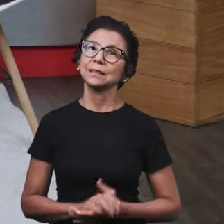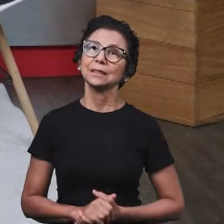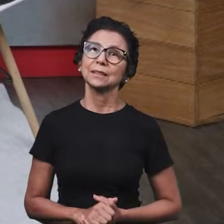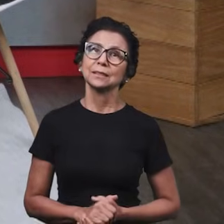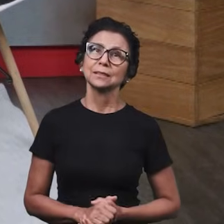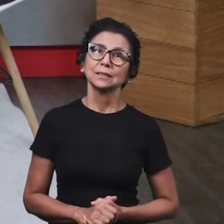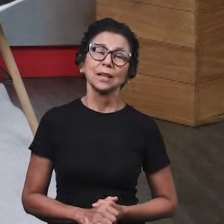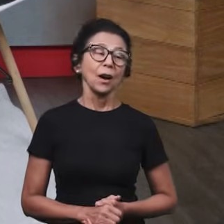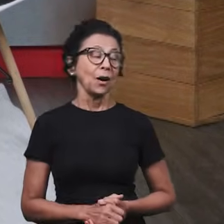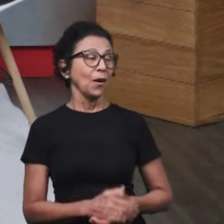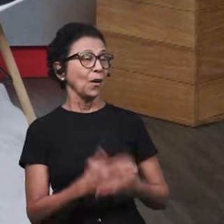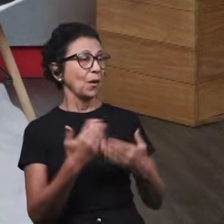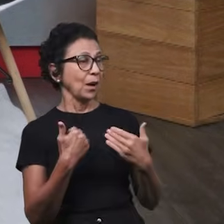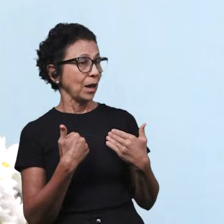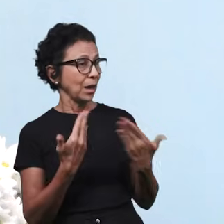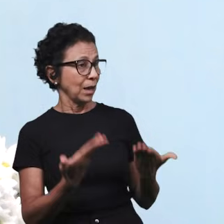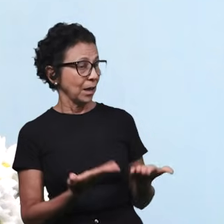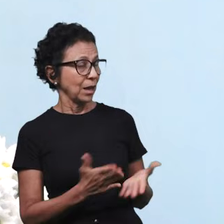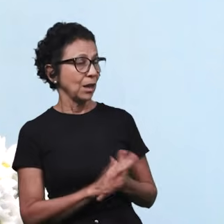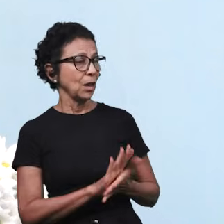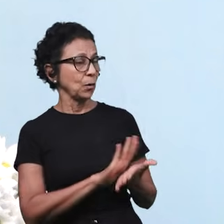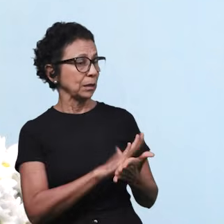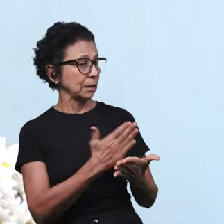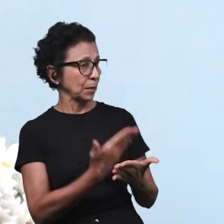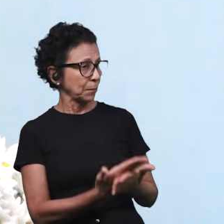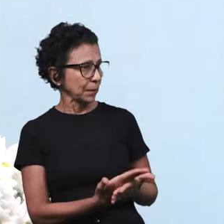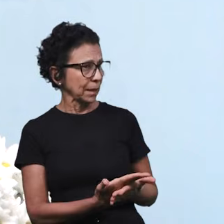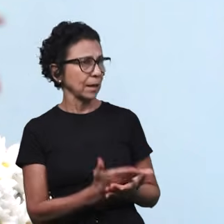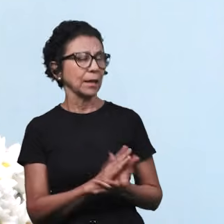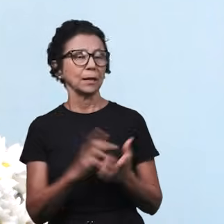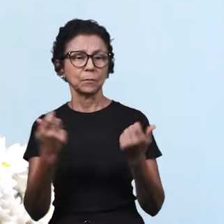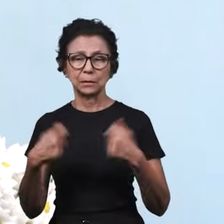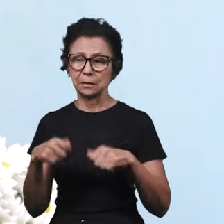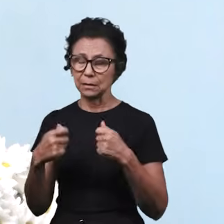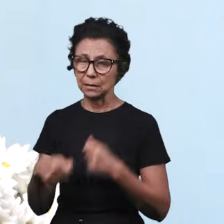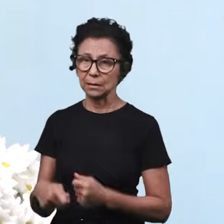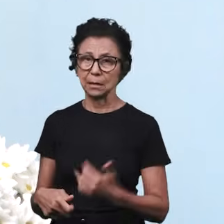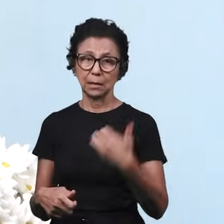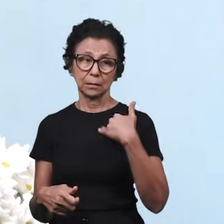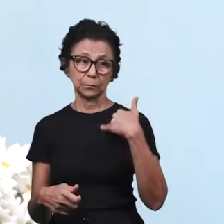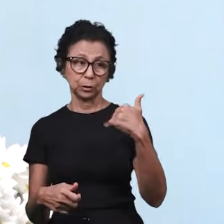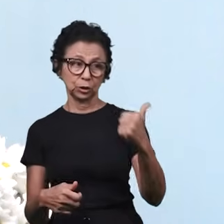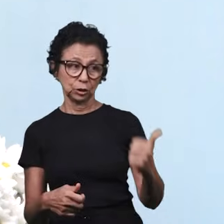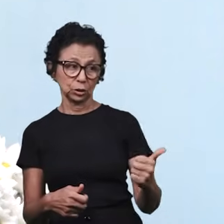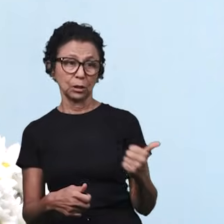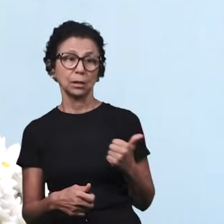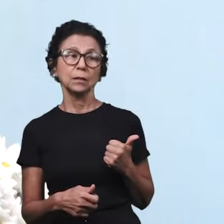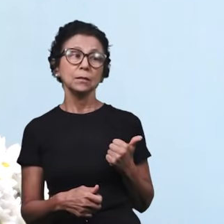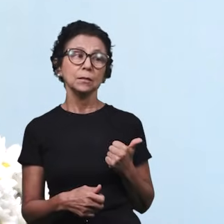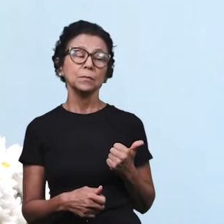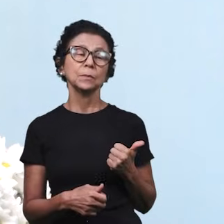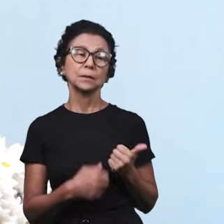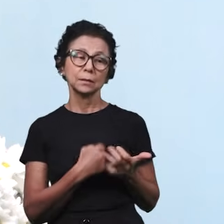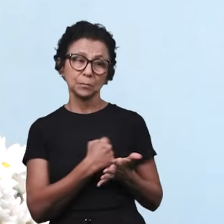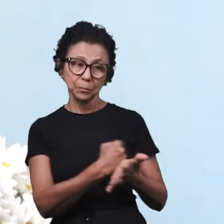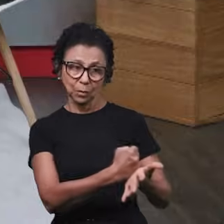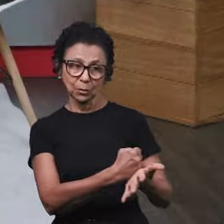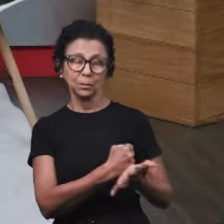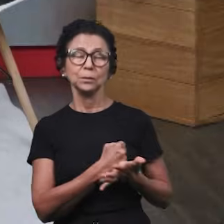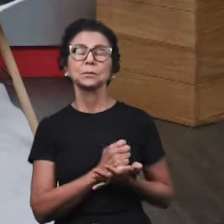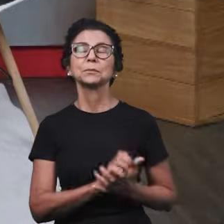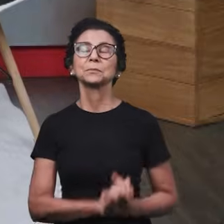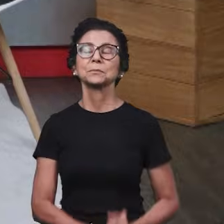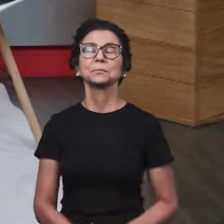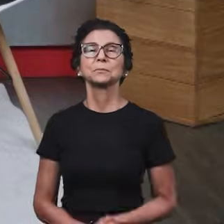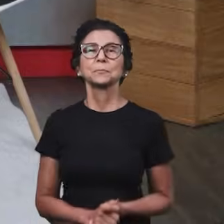eu sou intérprete, se quiser, eu interpreto aqui, né, uma comunicação. E é isso. E começar